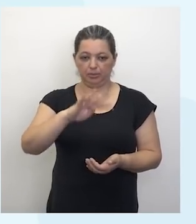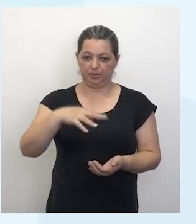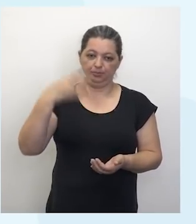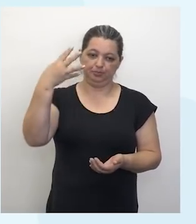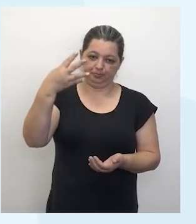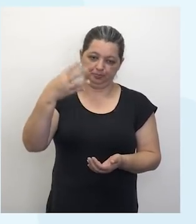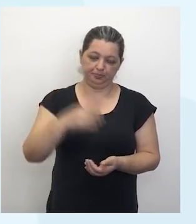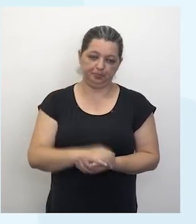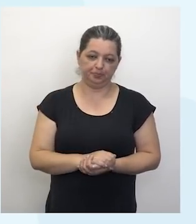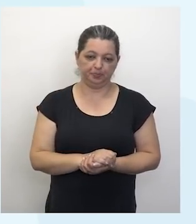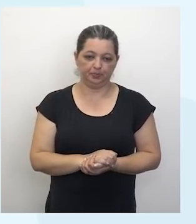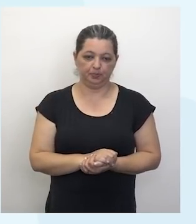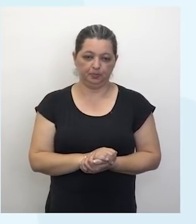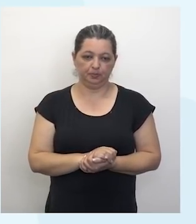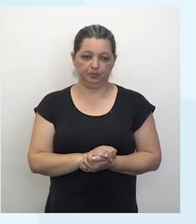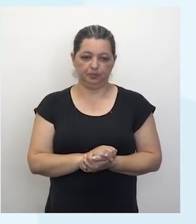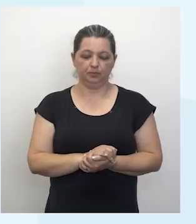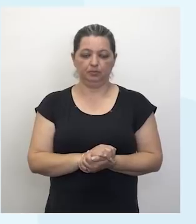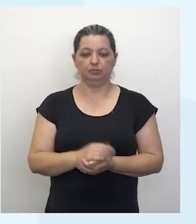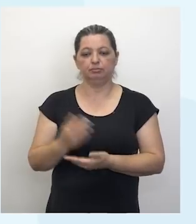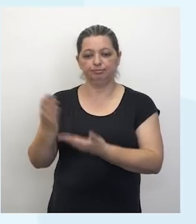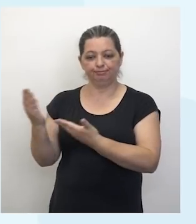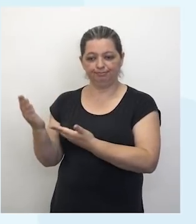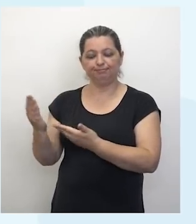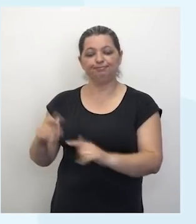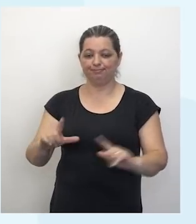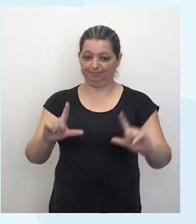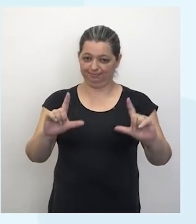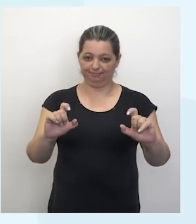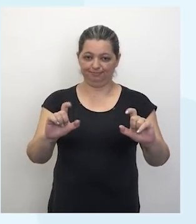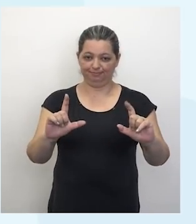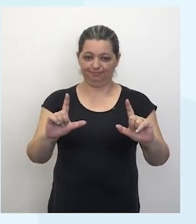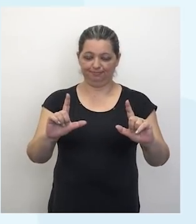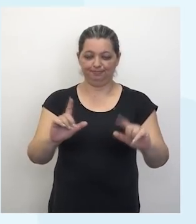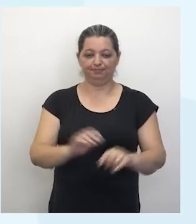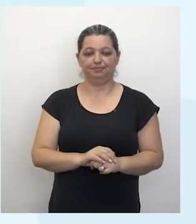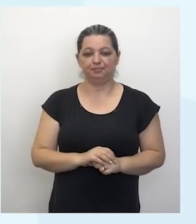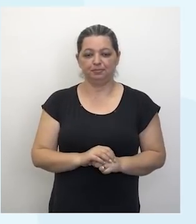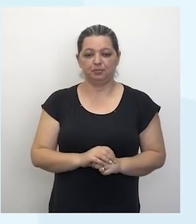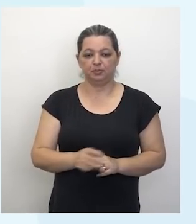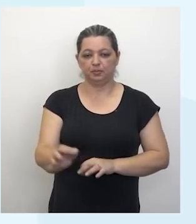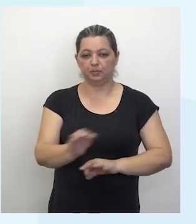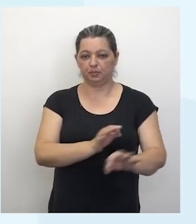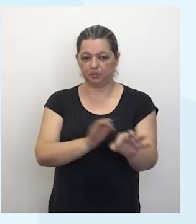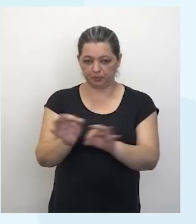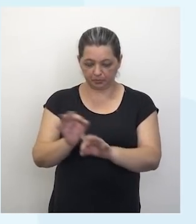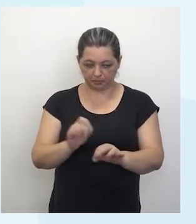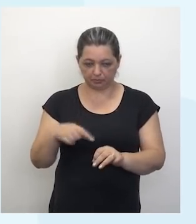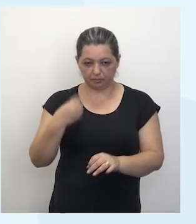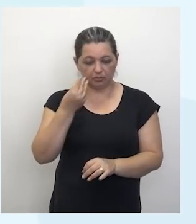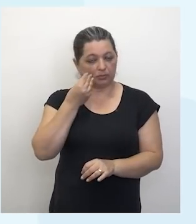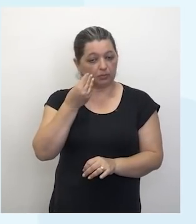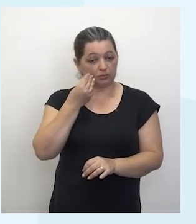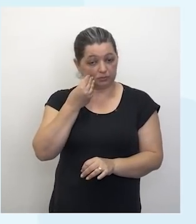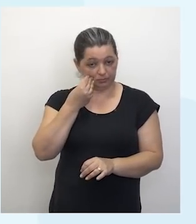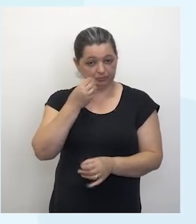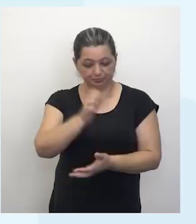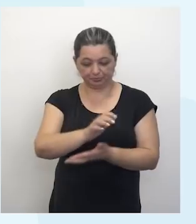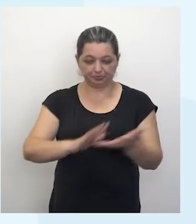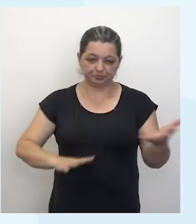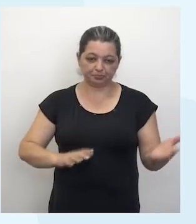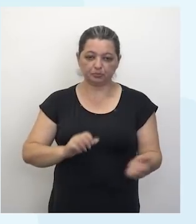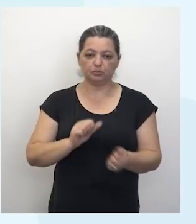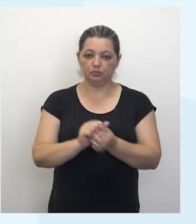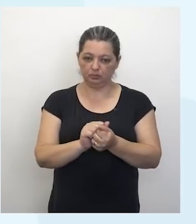quadrado. Tá certo? Eu vou deixar aí para vocês tirarem um print. Enquanto vocês preparam aí, nós vamos tentar fazer juntos uma atividade do